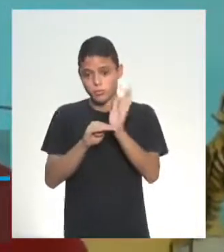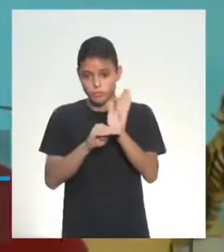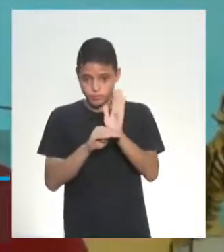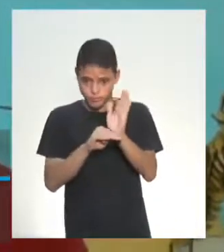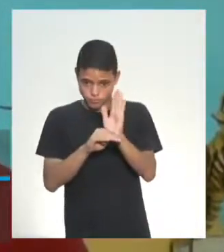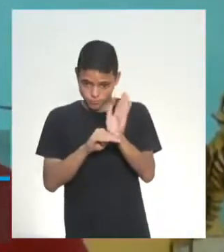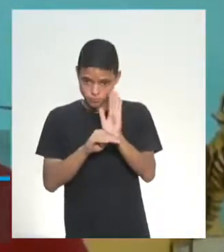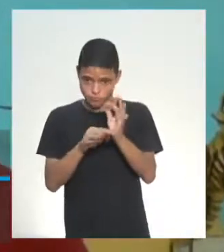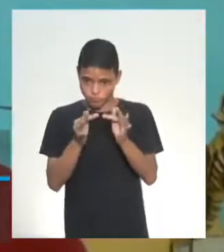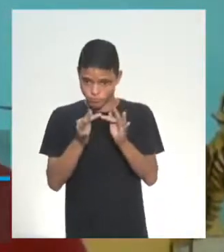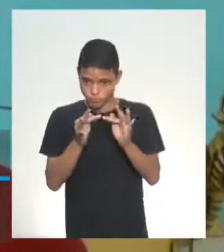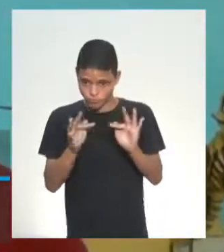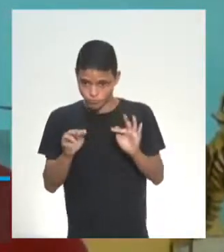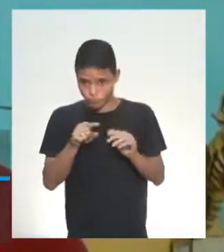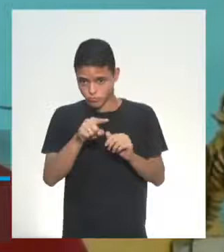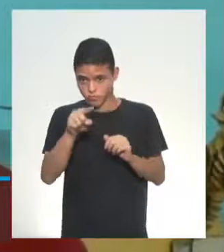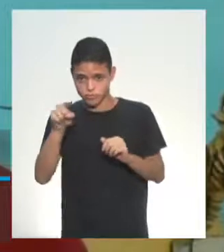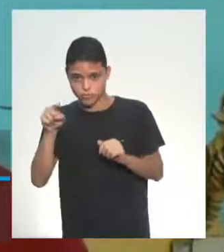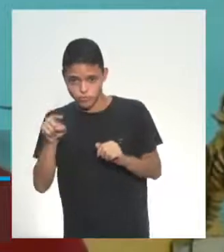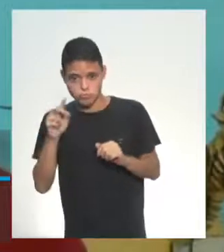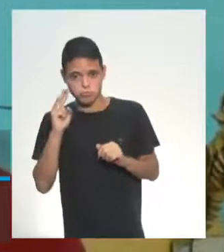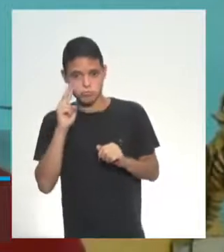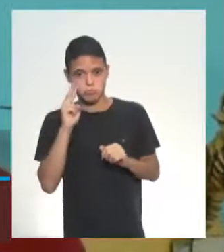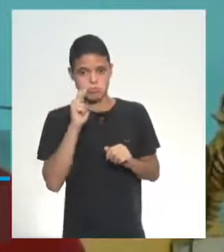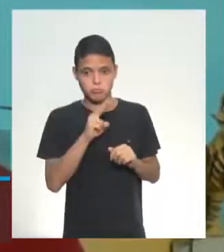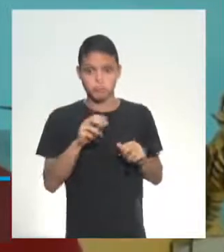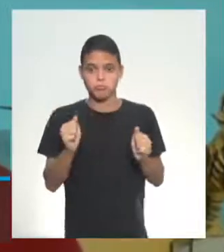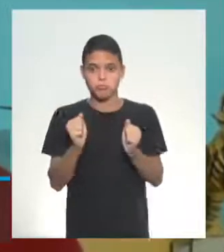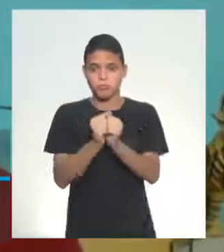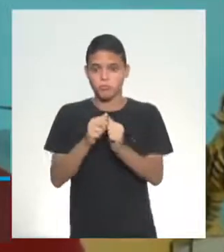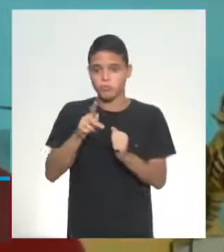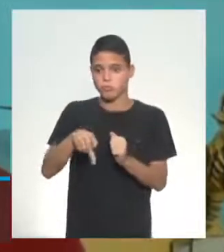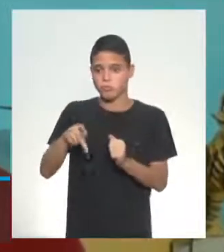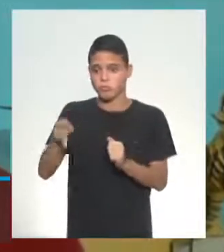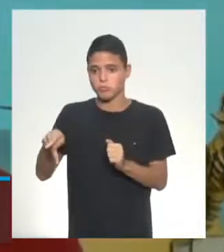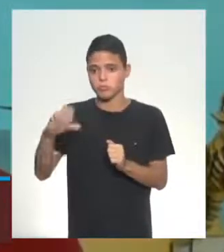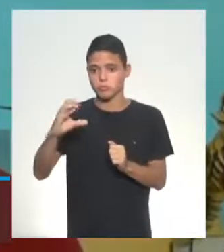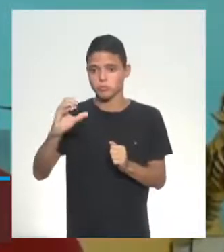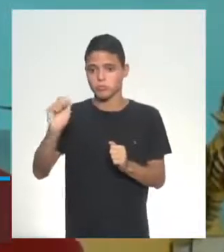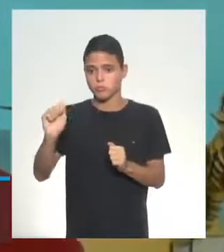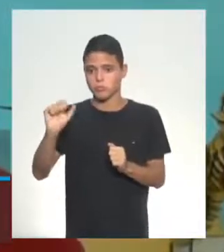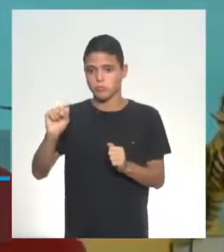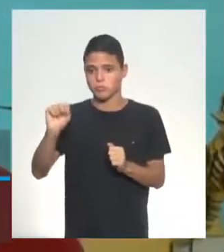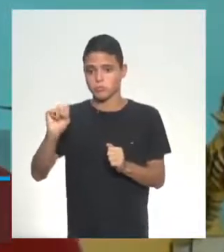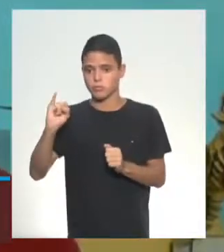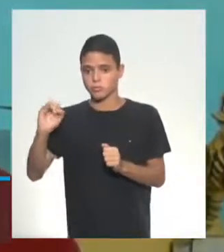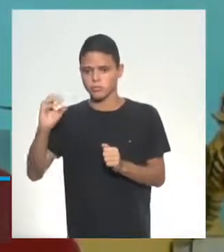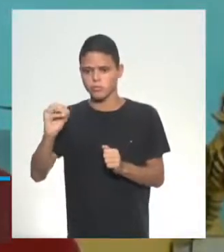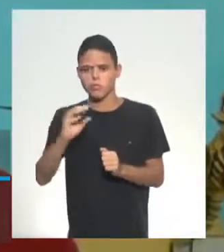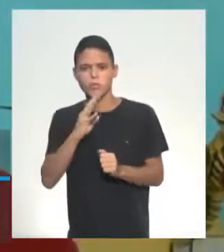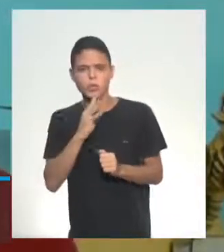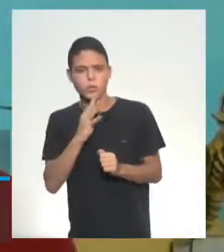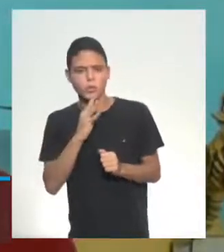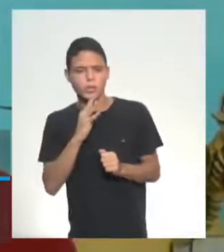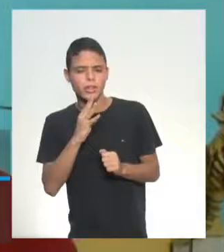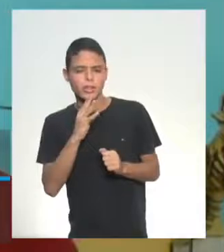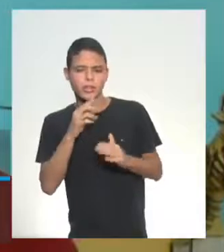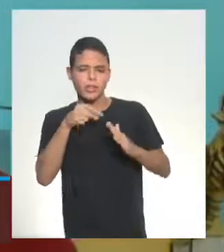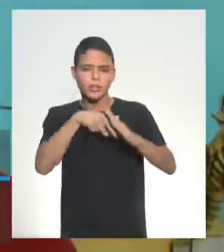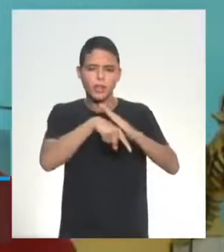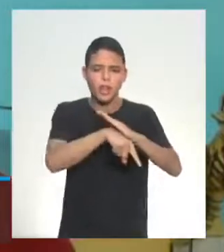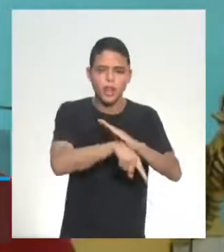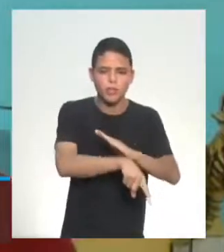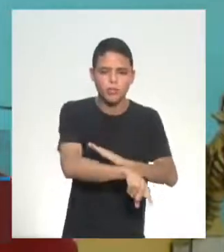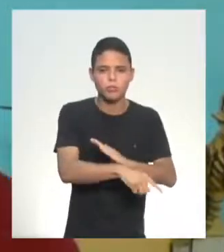um tutorial com o professor Katsu, conhecendo uma impressora 3D. E, em seguida, a gente